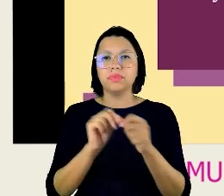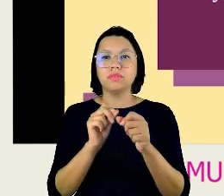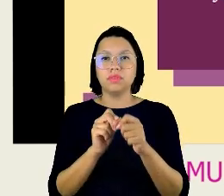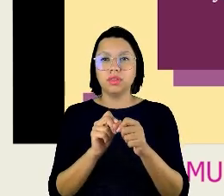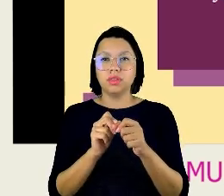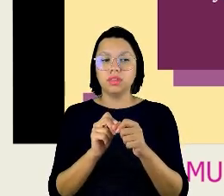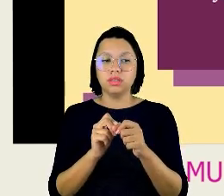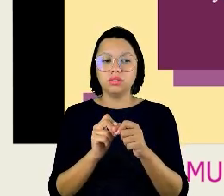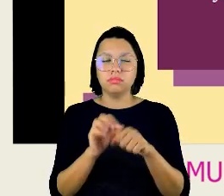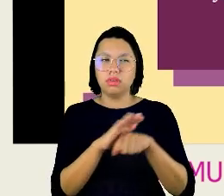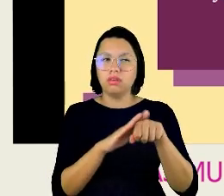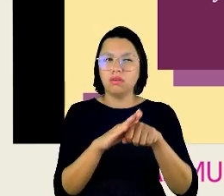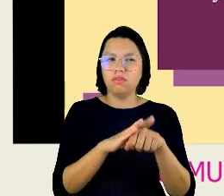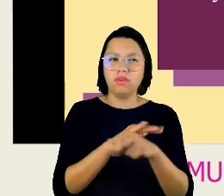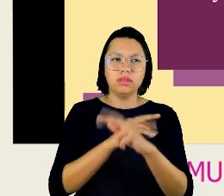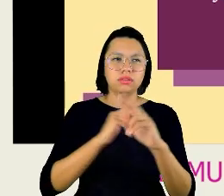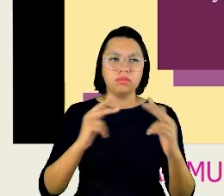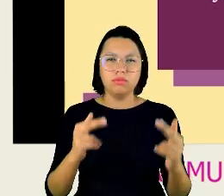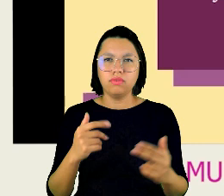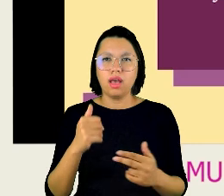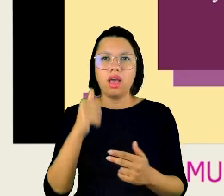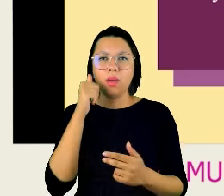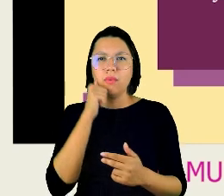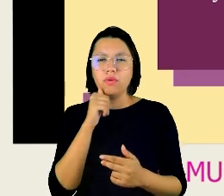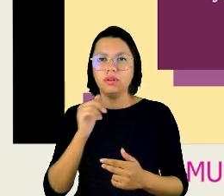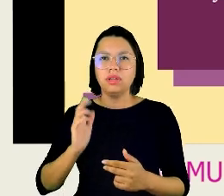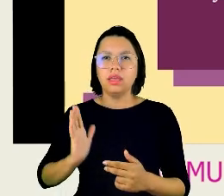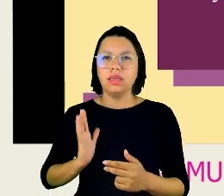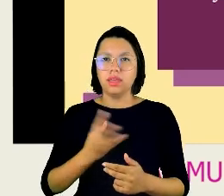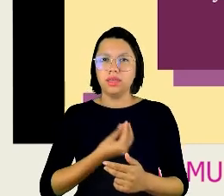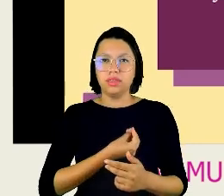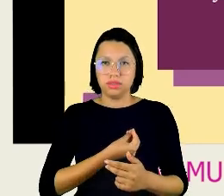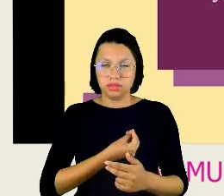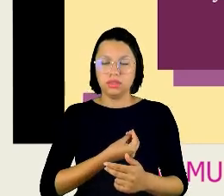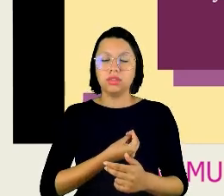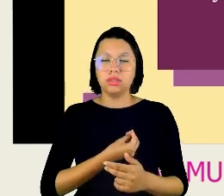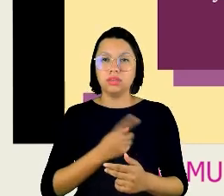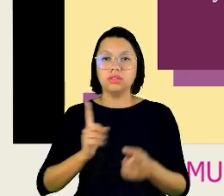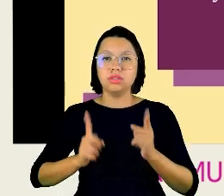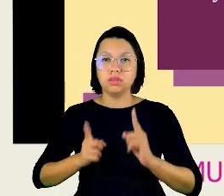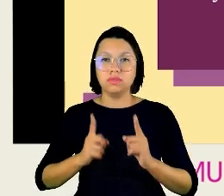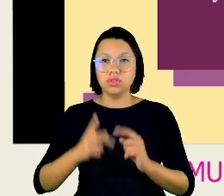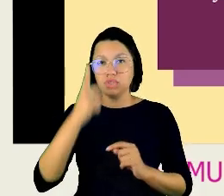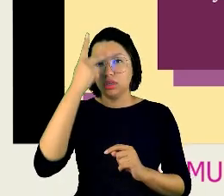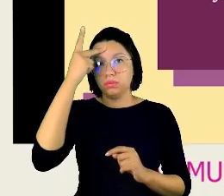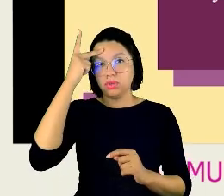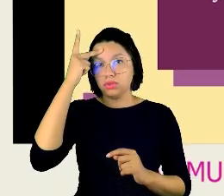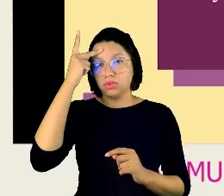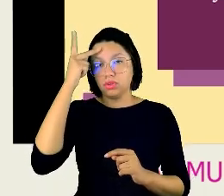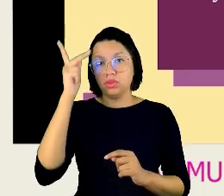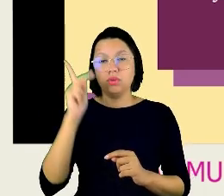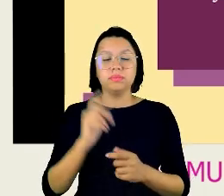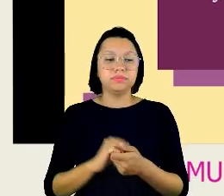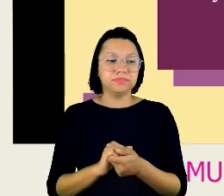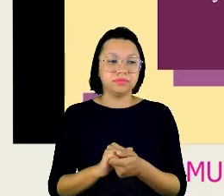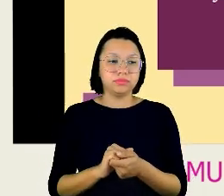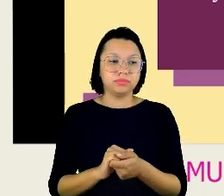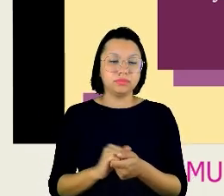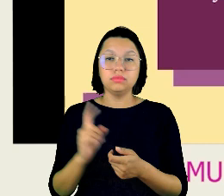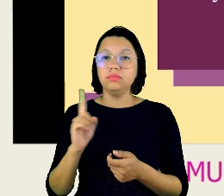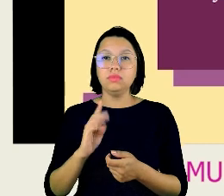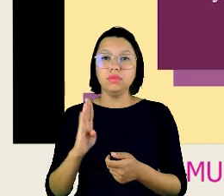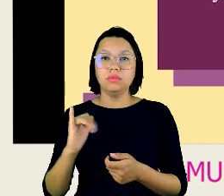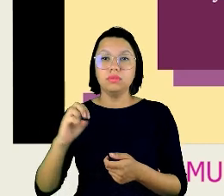um talk, uma conversa com várias mulheres trans, travestis e pessoas não binárias também, pensando que